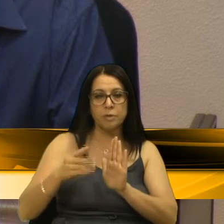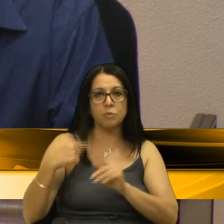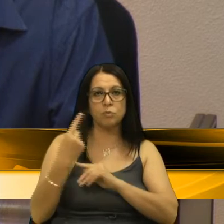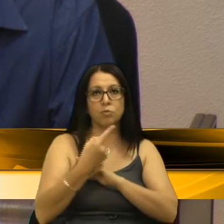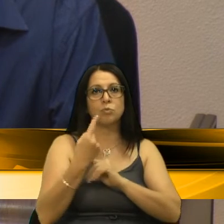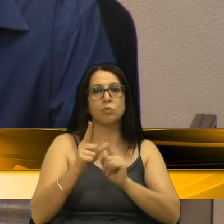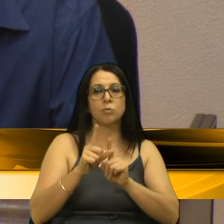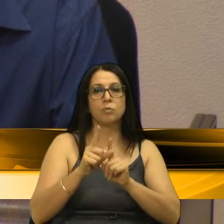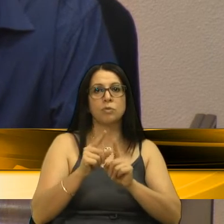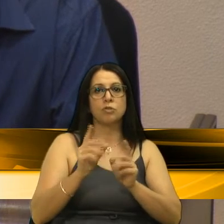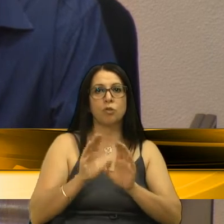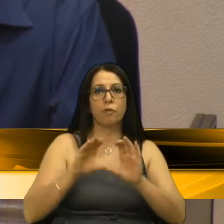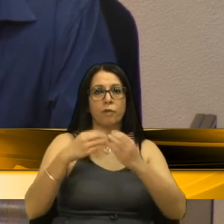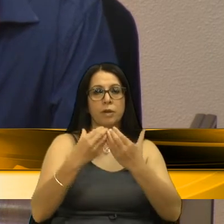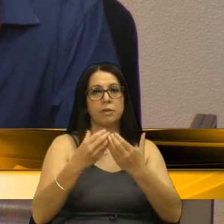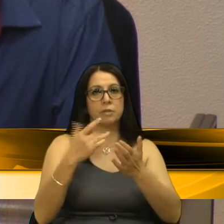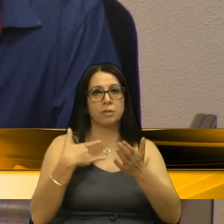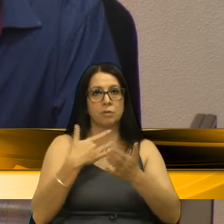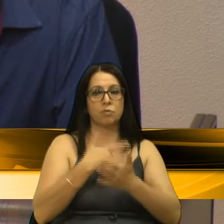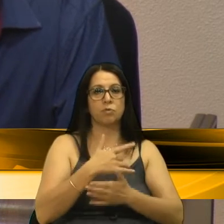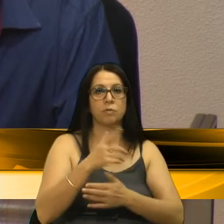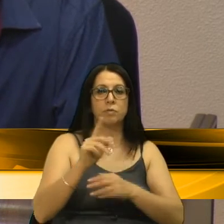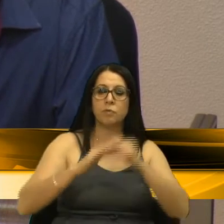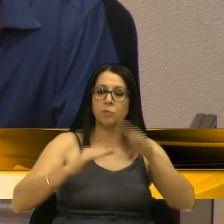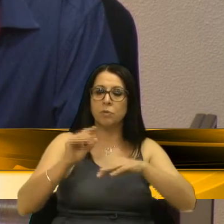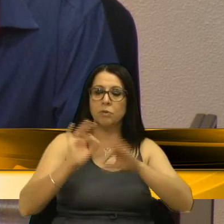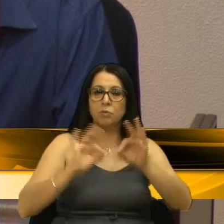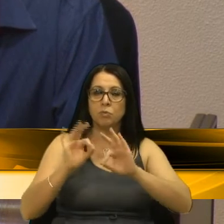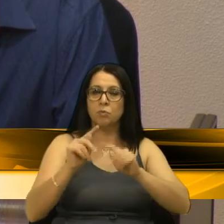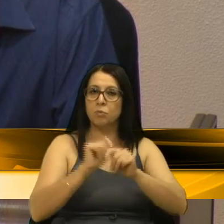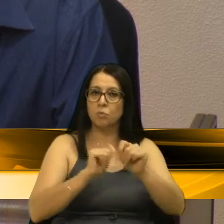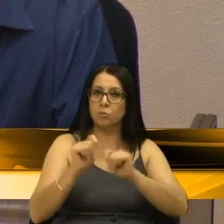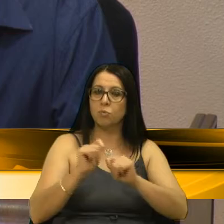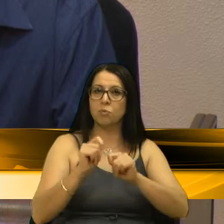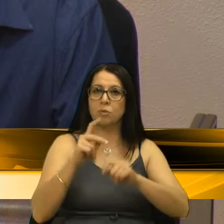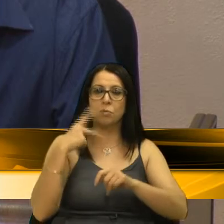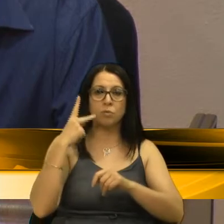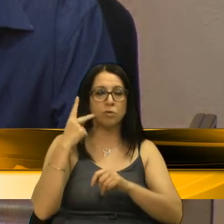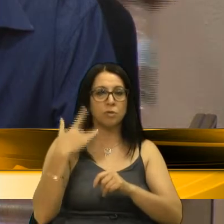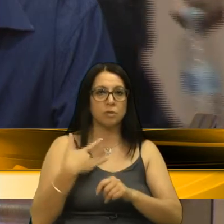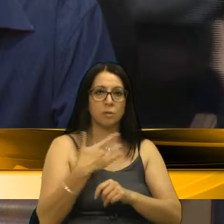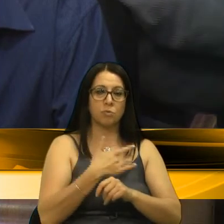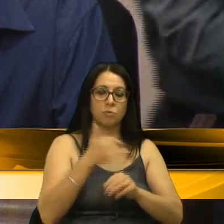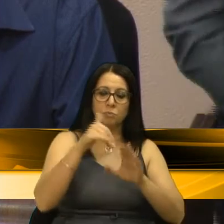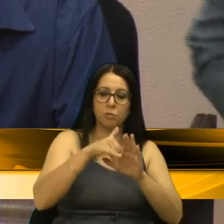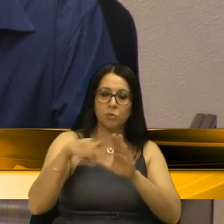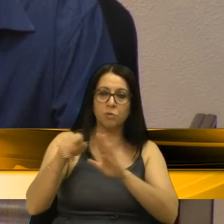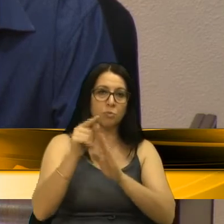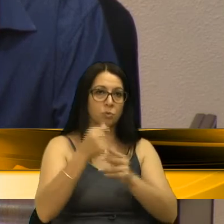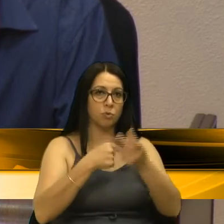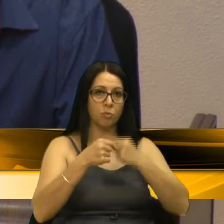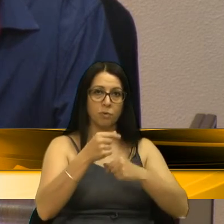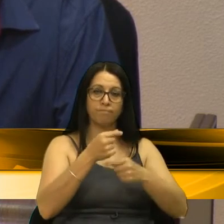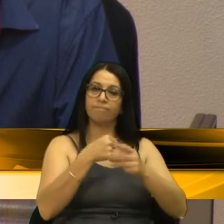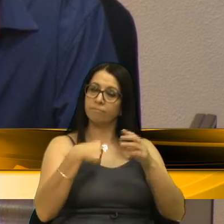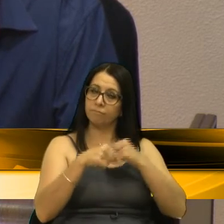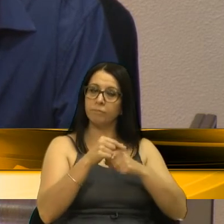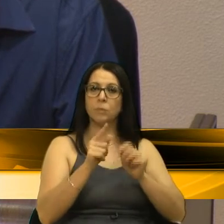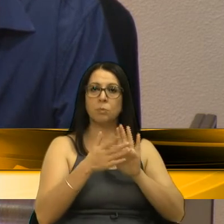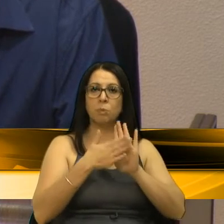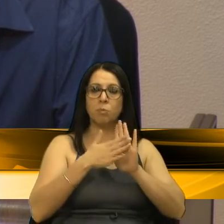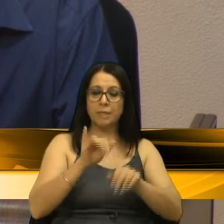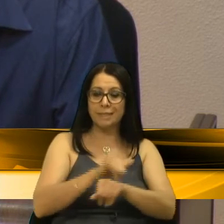conferências de saúde. 11. Atuar na formulação e no controle da execução da política de saúde, incluindo os seus aspectos econômicos e financeiros, e propor estratégias